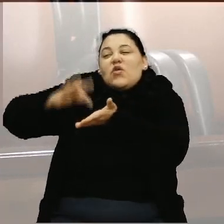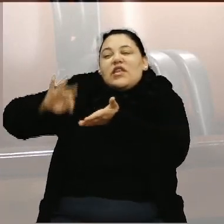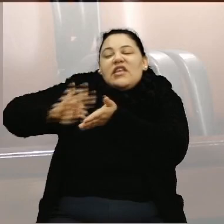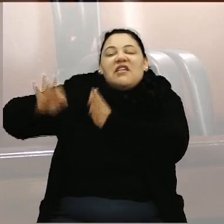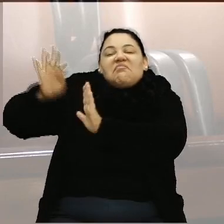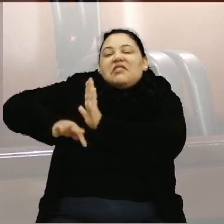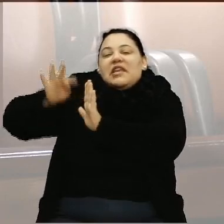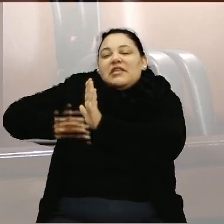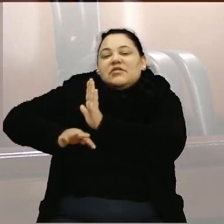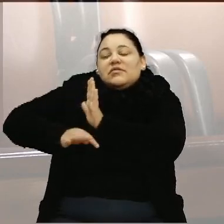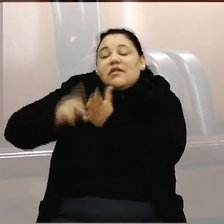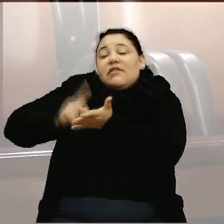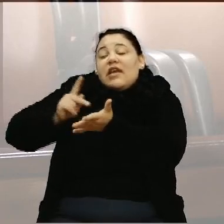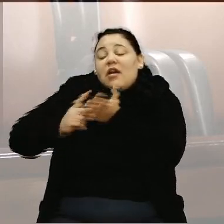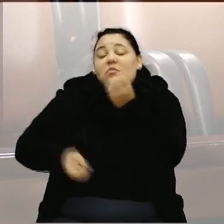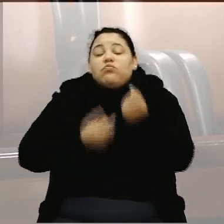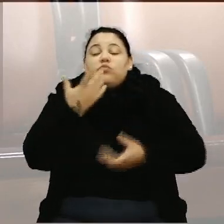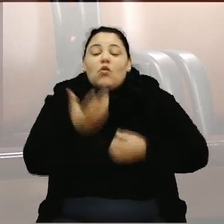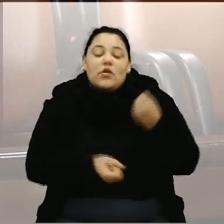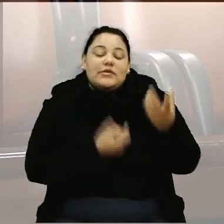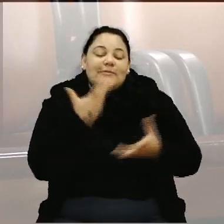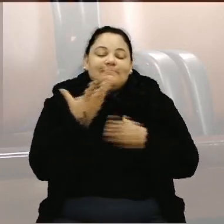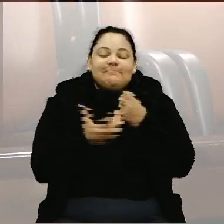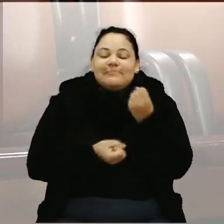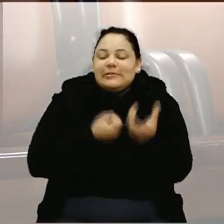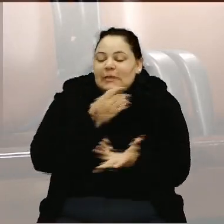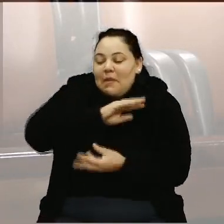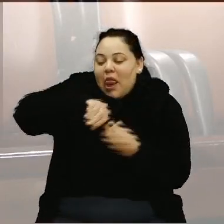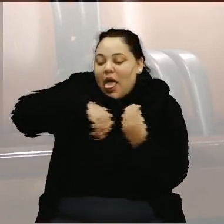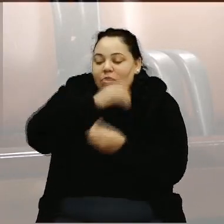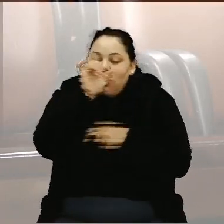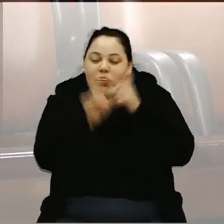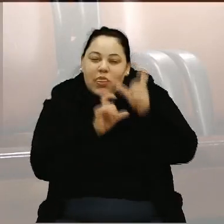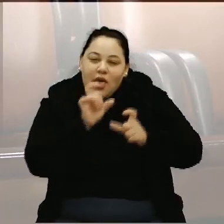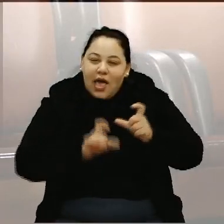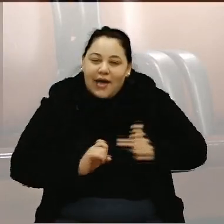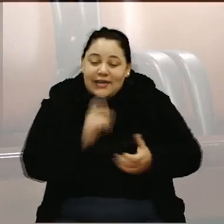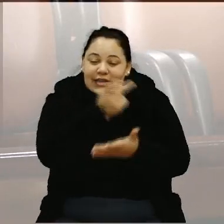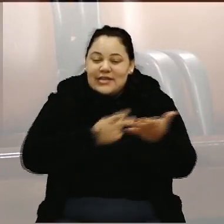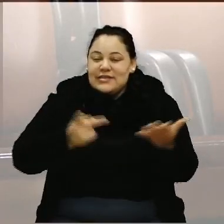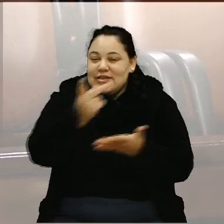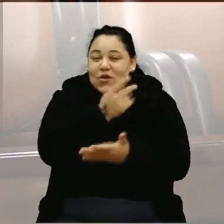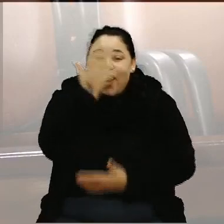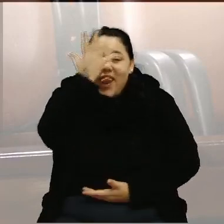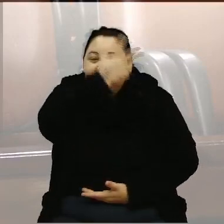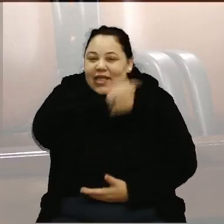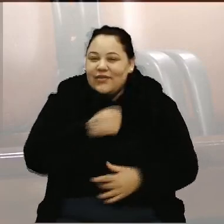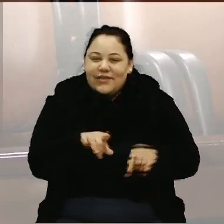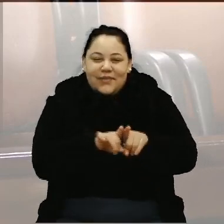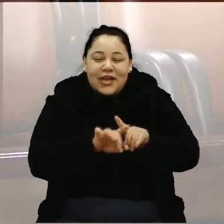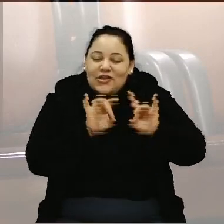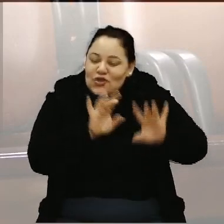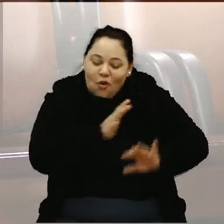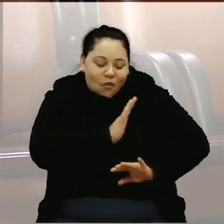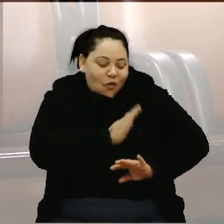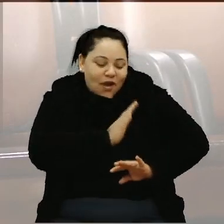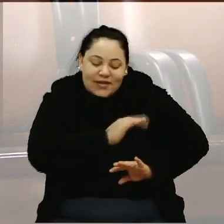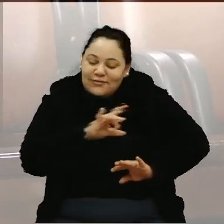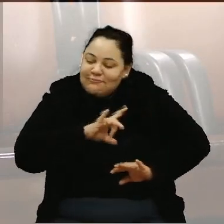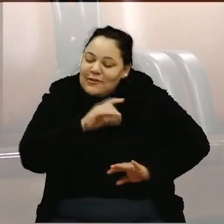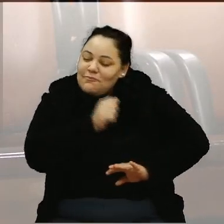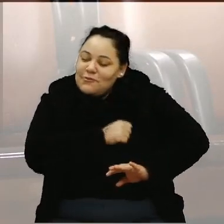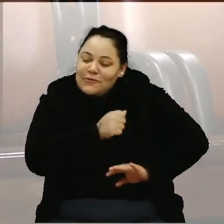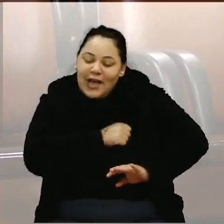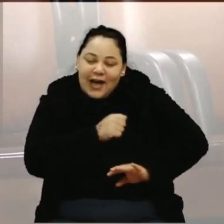que mescla palavras com ilustrações incríveis. Somente um coração repleto de humildade é capaz de resgatar as riquezas